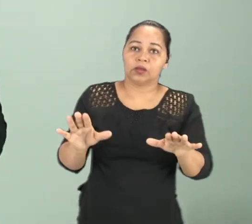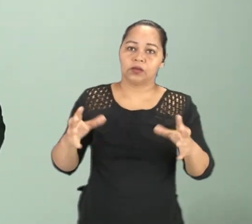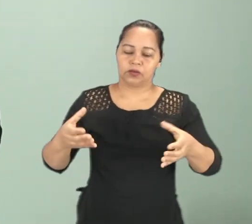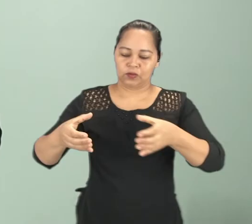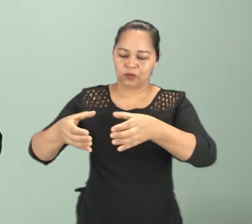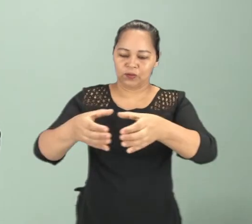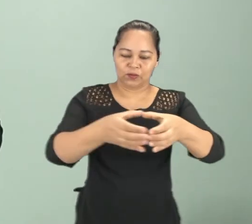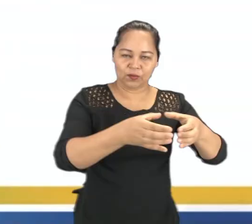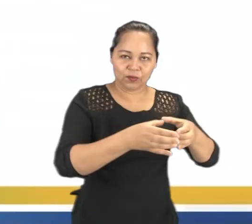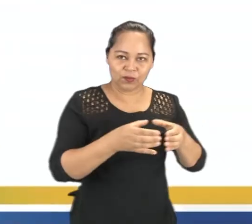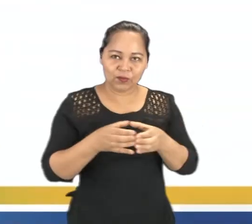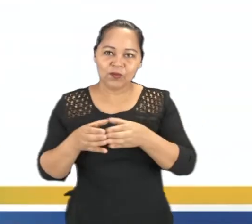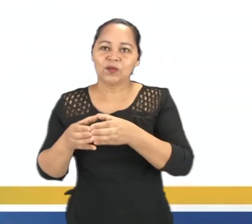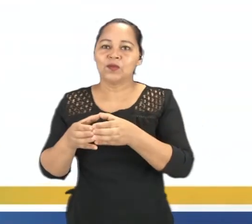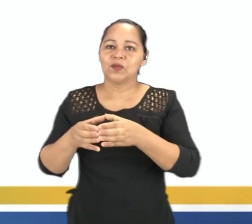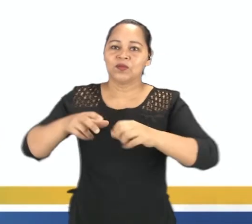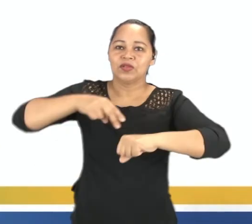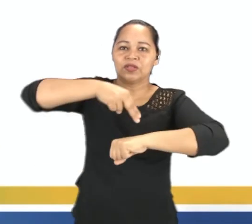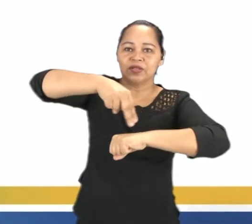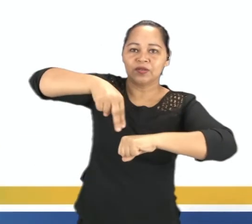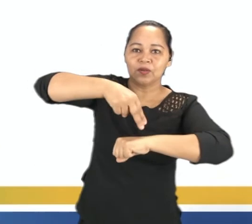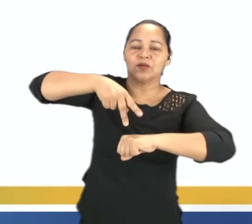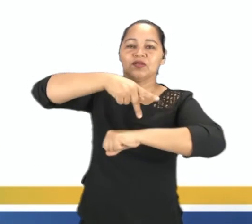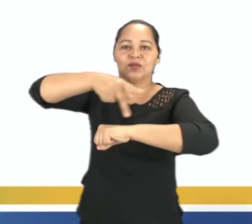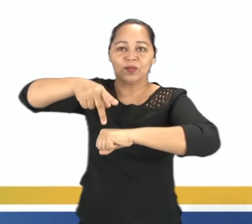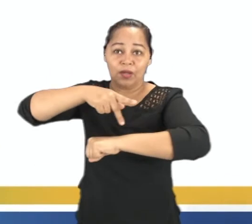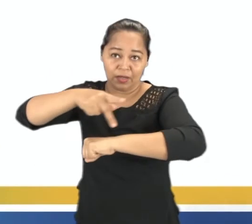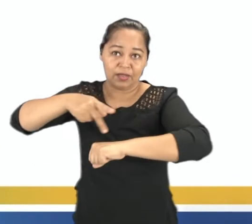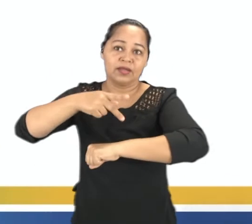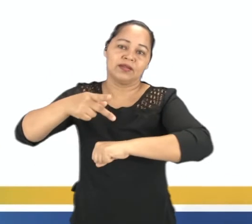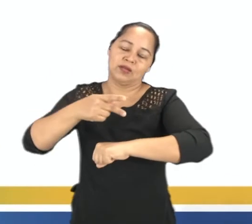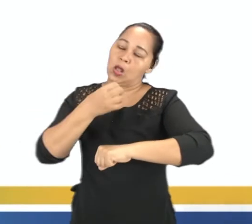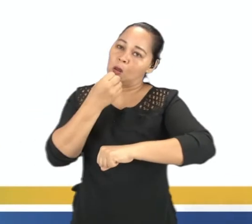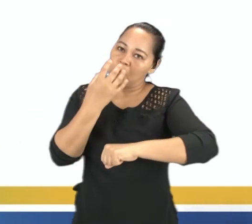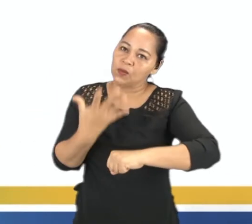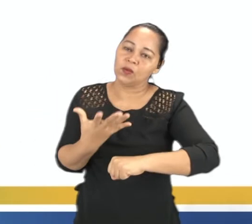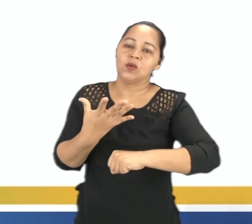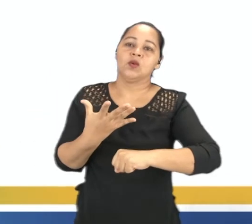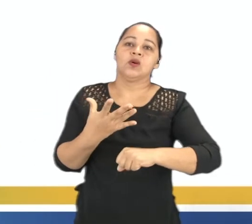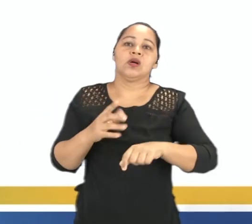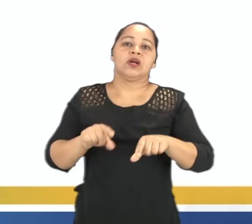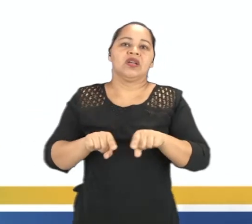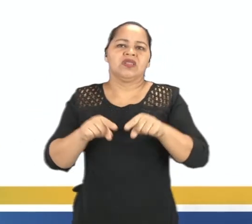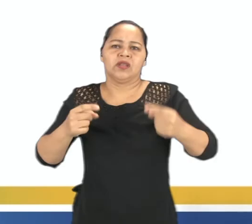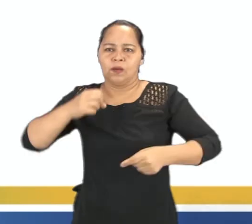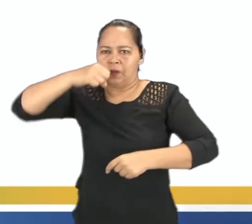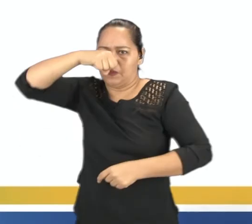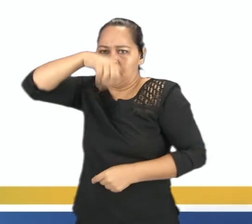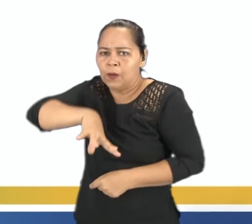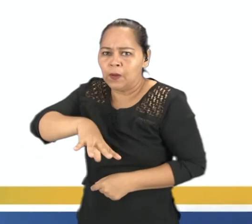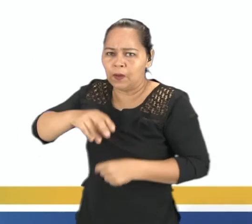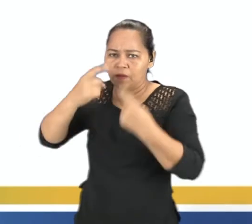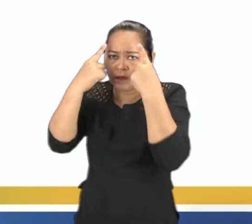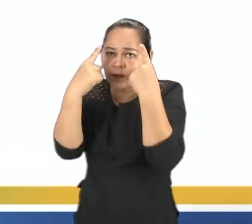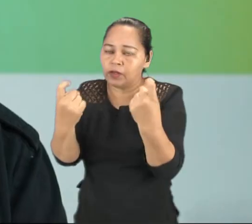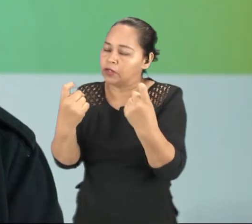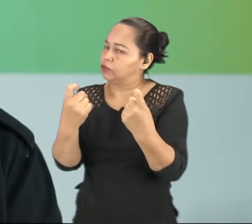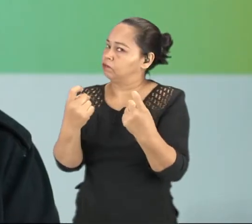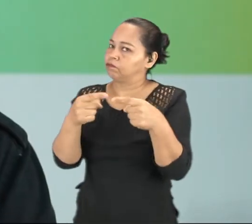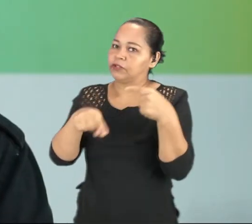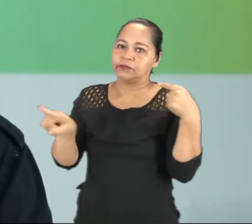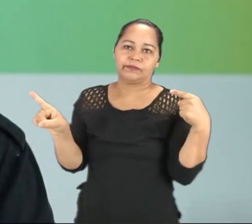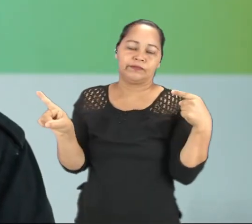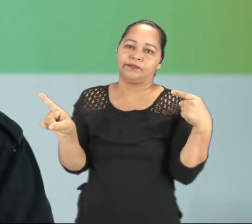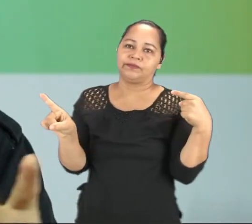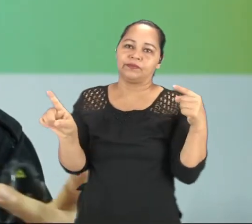dentro das nações e entre as nações, o cinismo e a força bruta parecem ganhar cada vez mais espaço. A gente